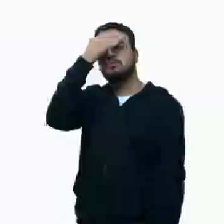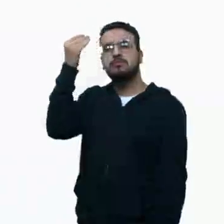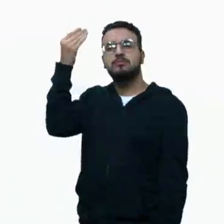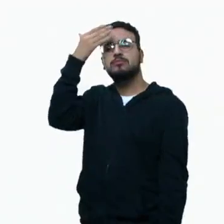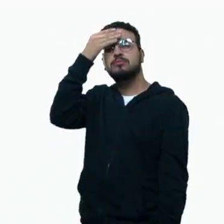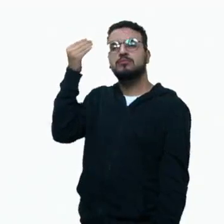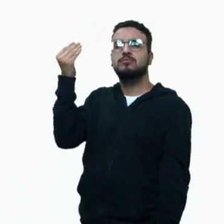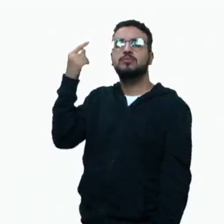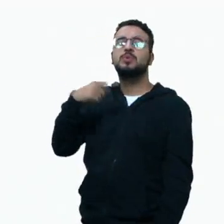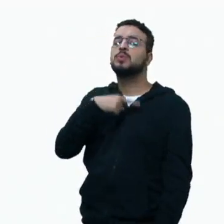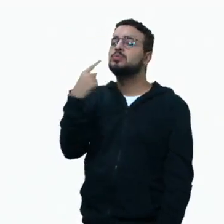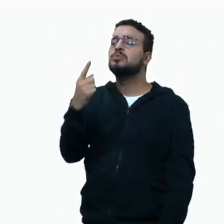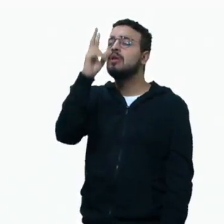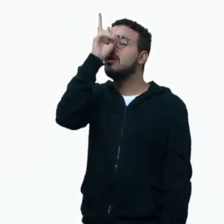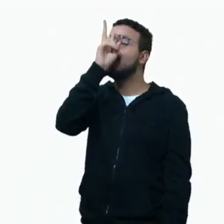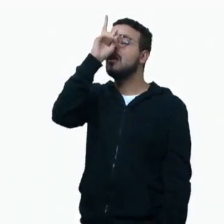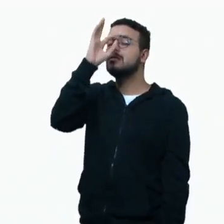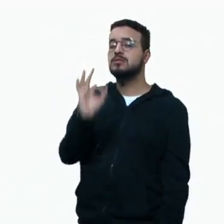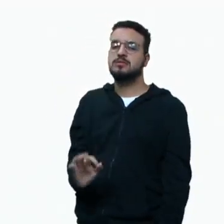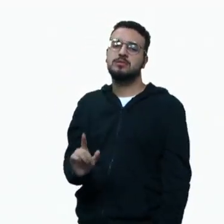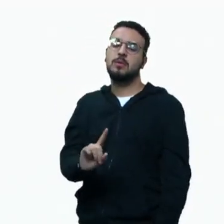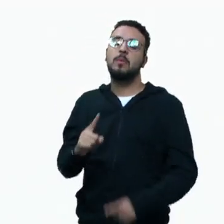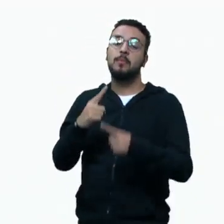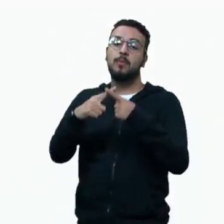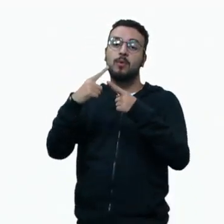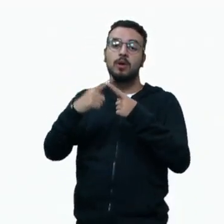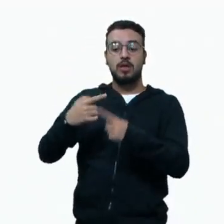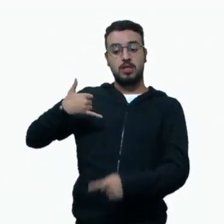as coisas. E também